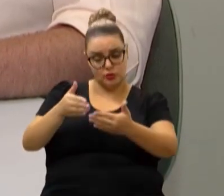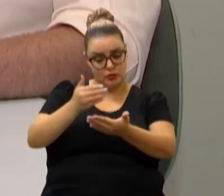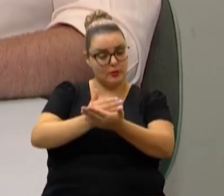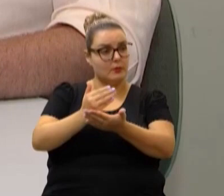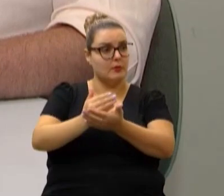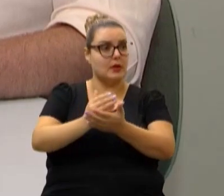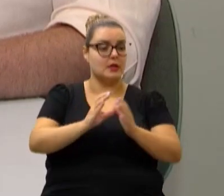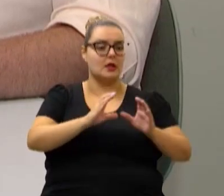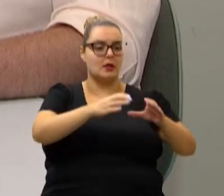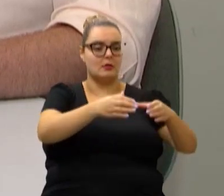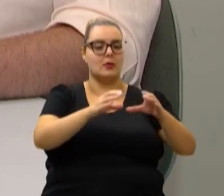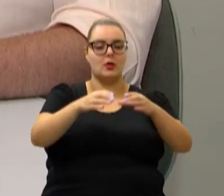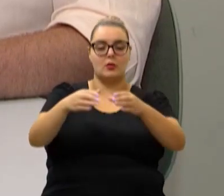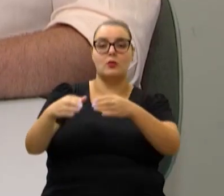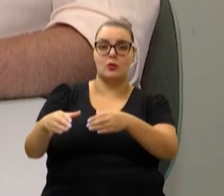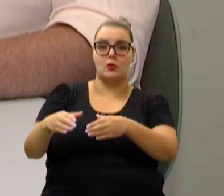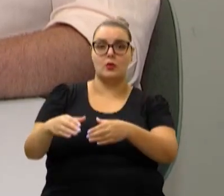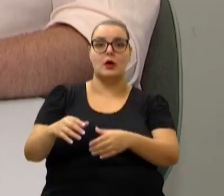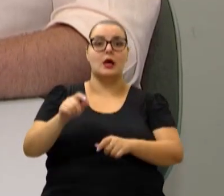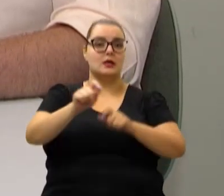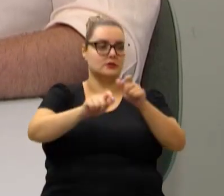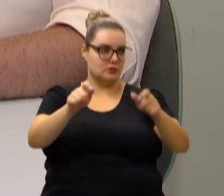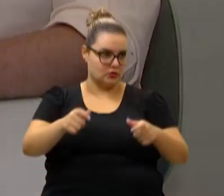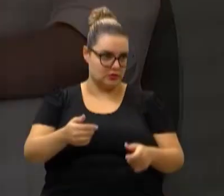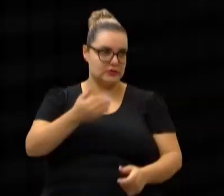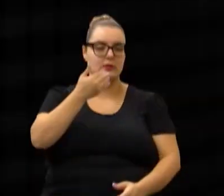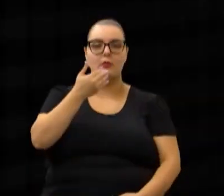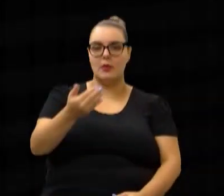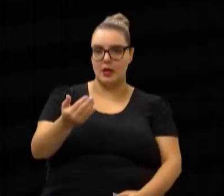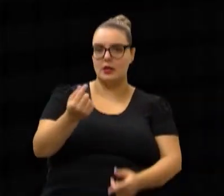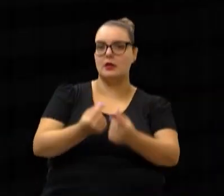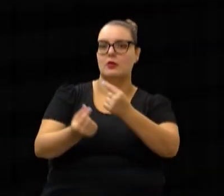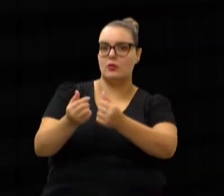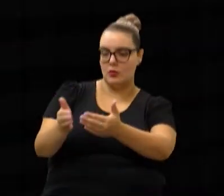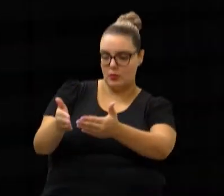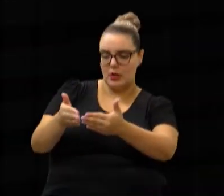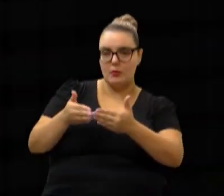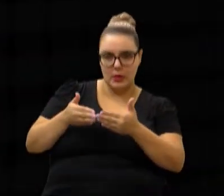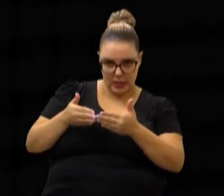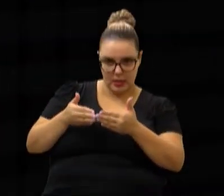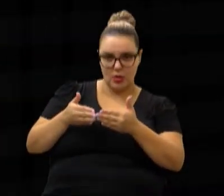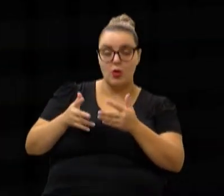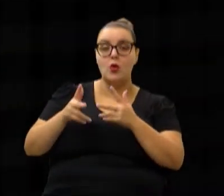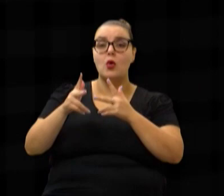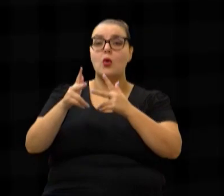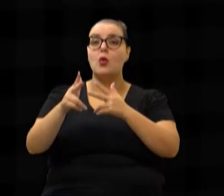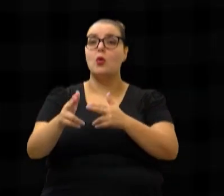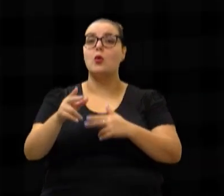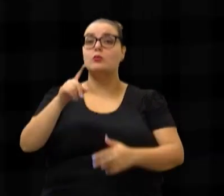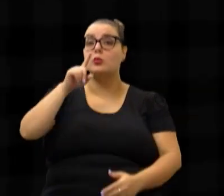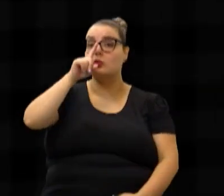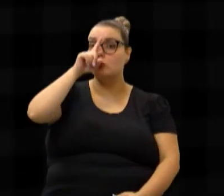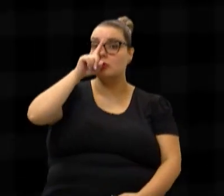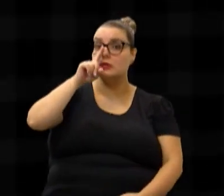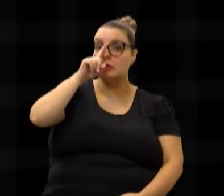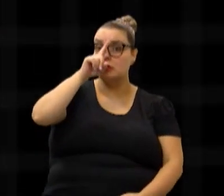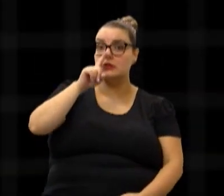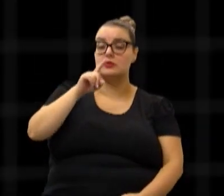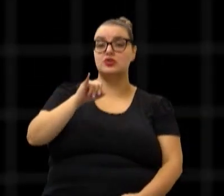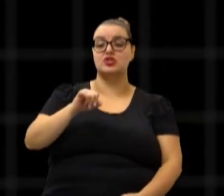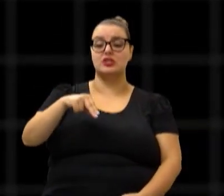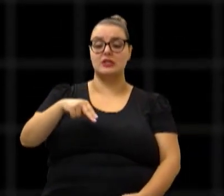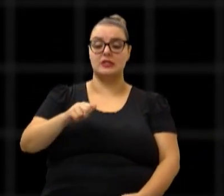crédito, para classificar os tomadores de crédito, as pessoas, de acordo com o seu